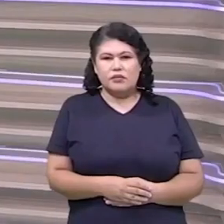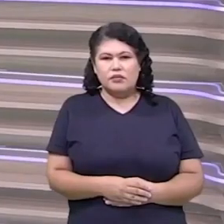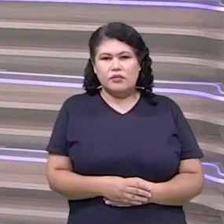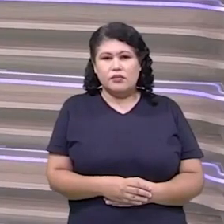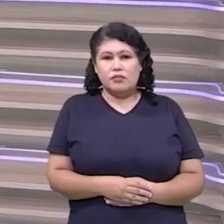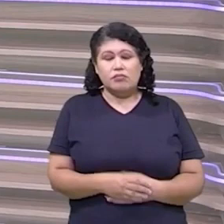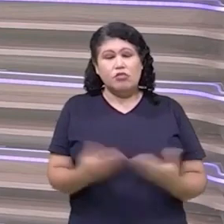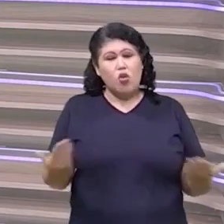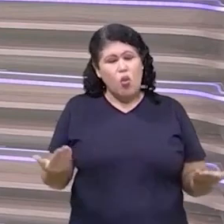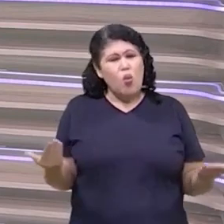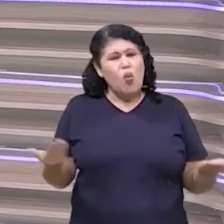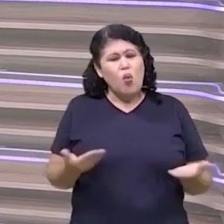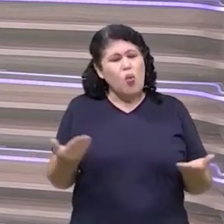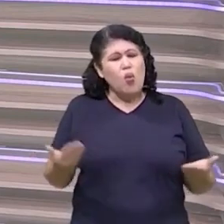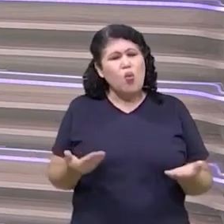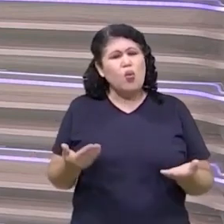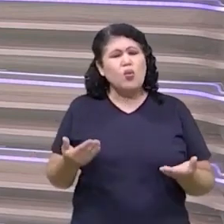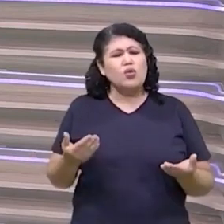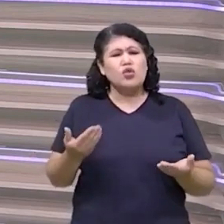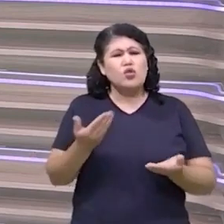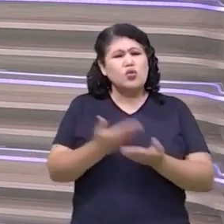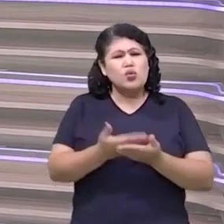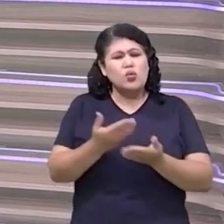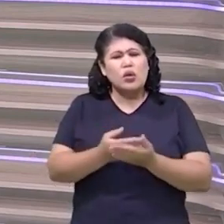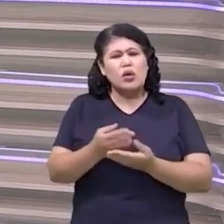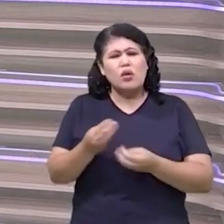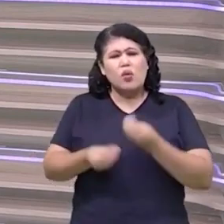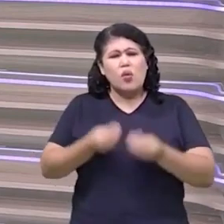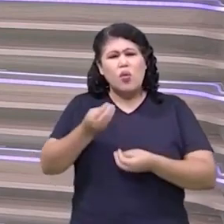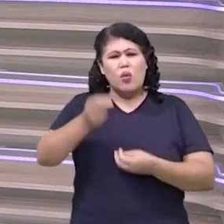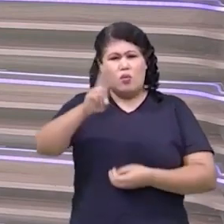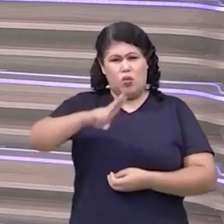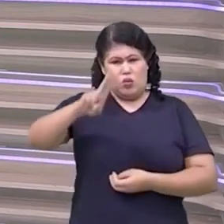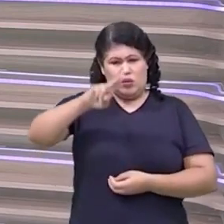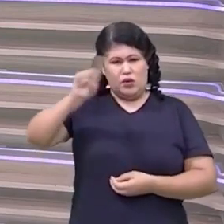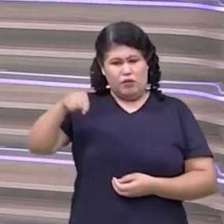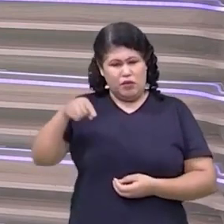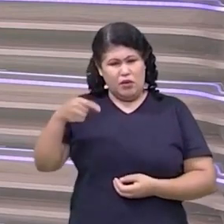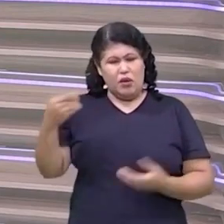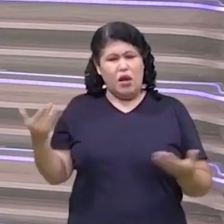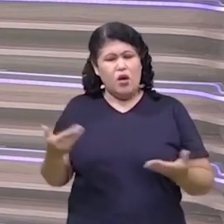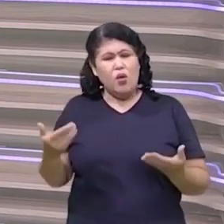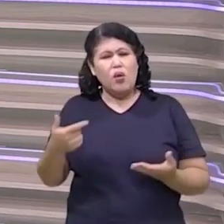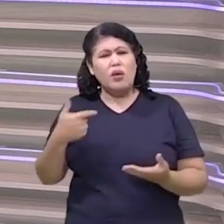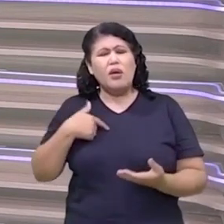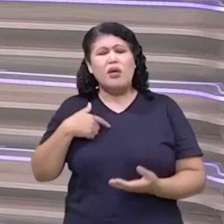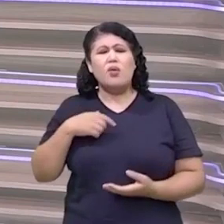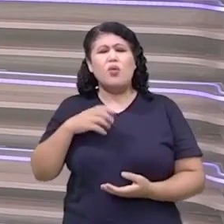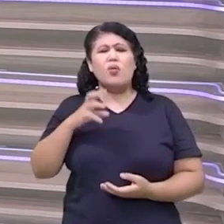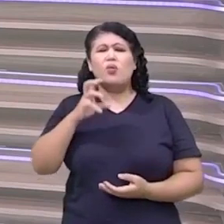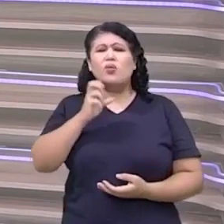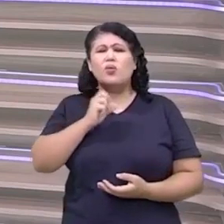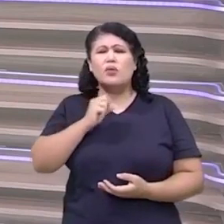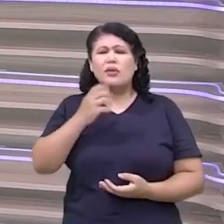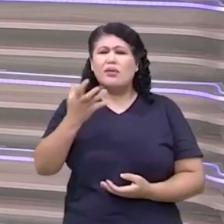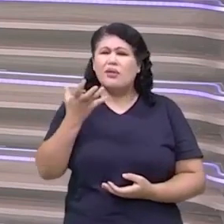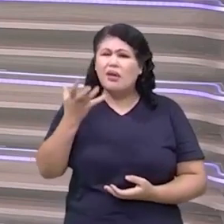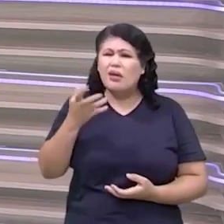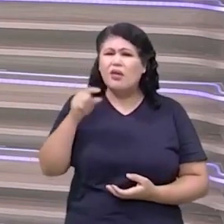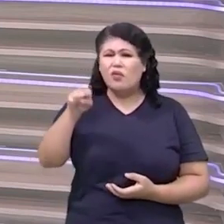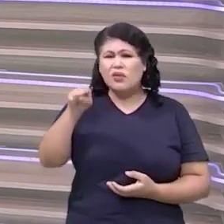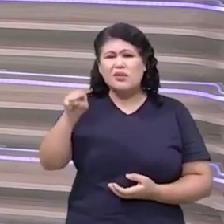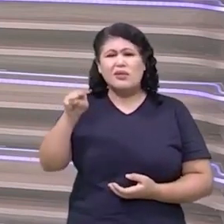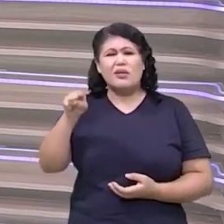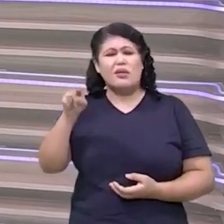A nossa aula de hoje foi sobre o uso da vírgula. E eu gostaria muito que vocês aplicassem isso no dia a dia de